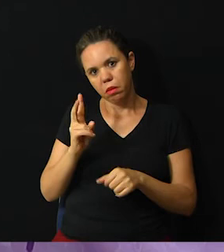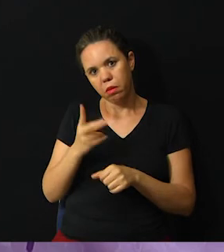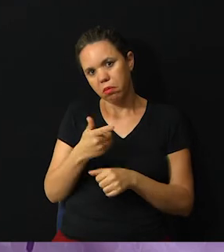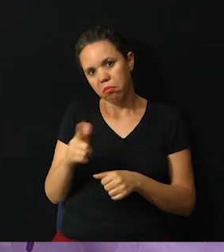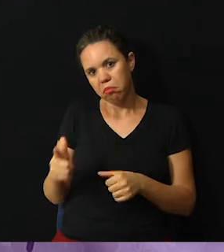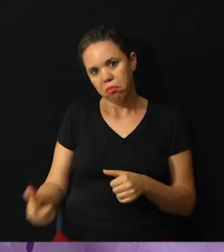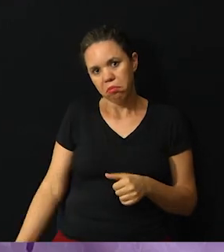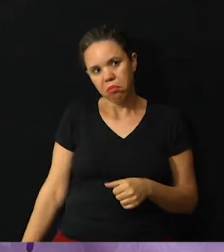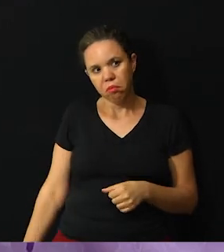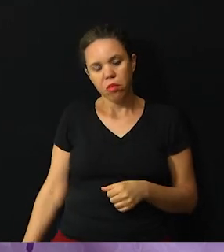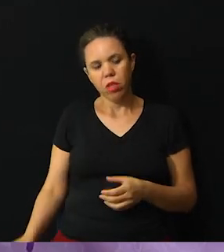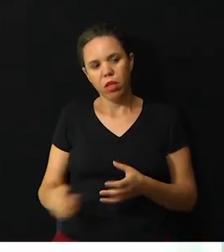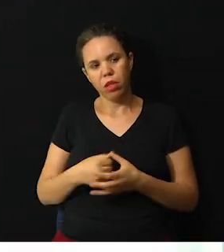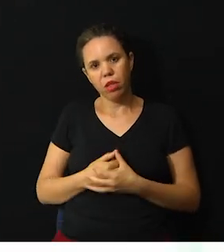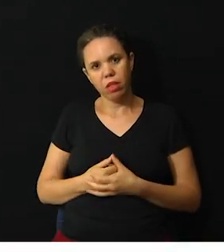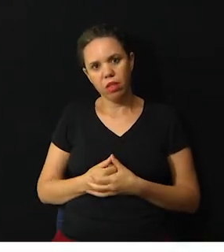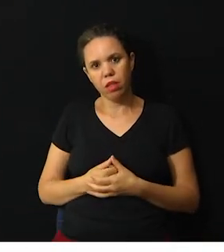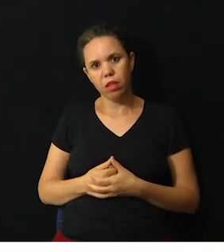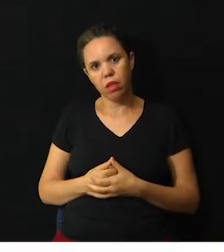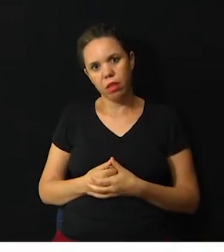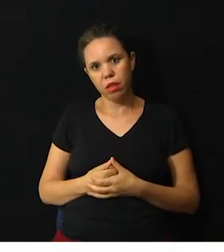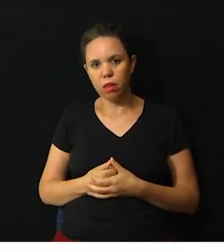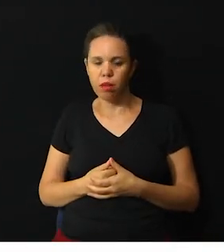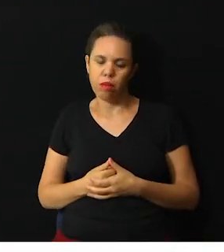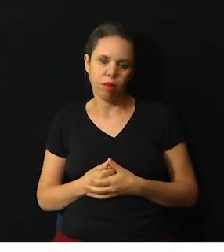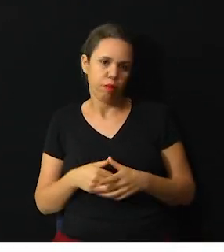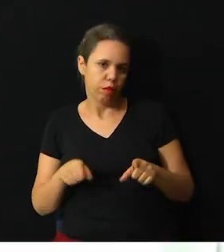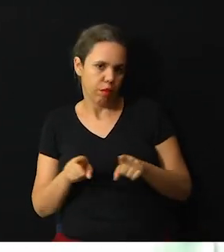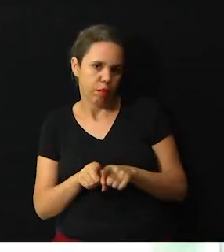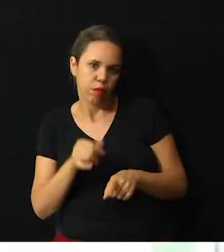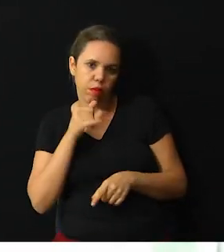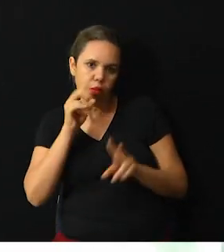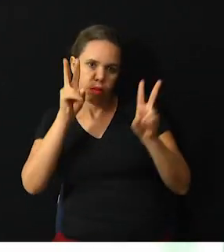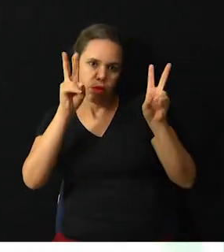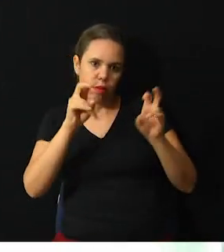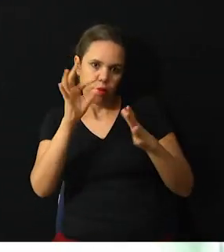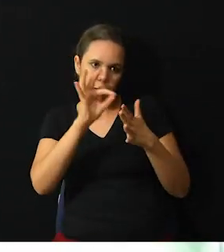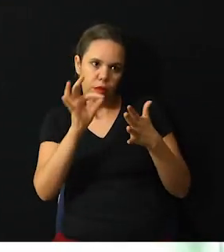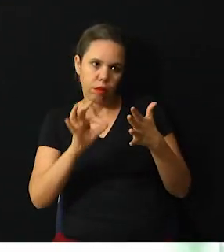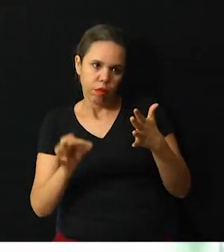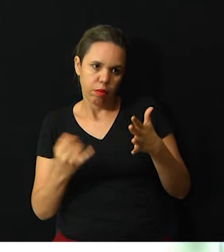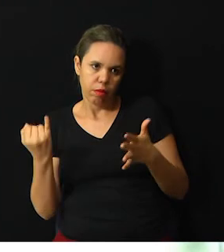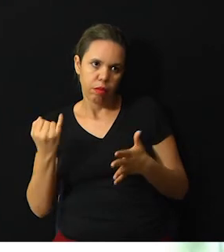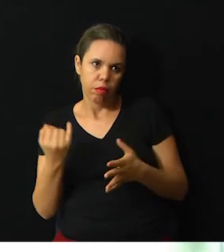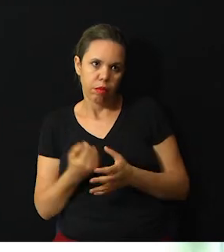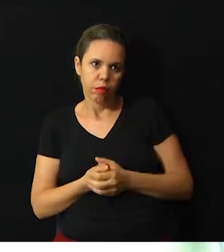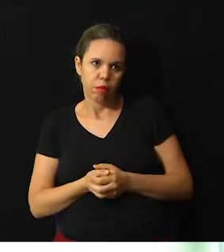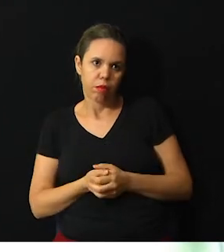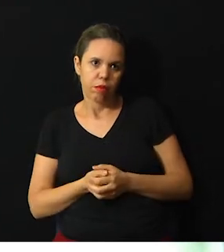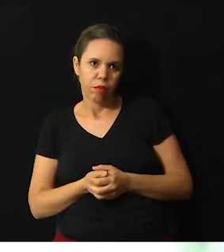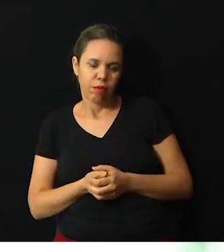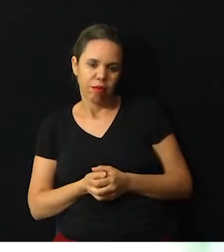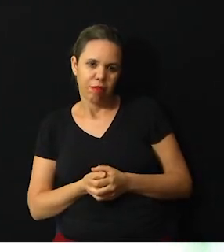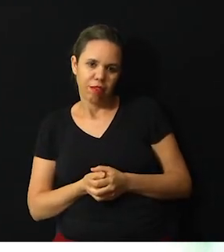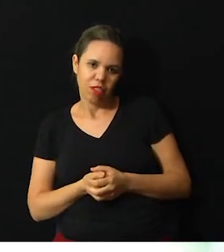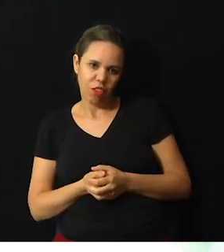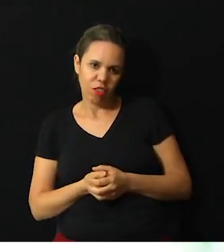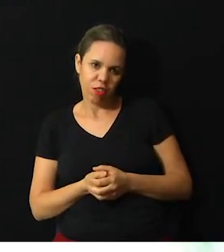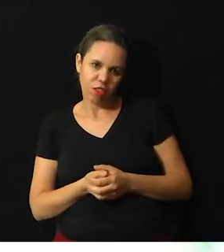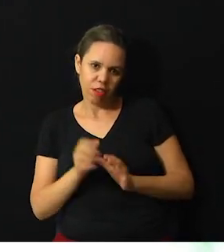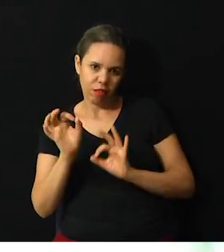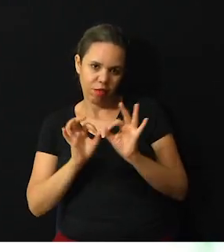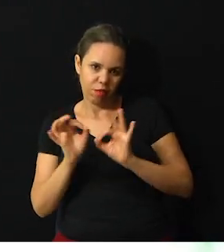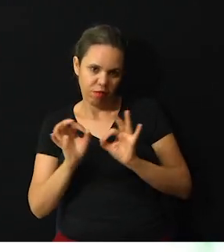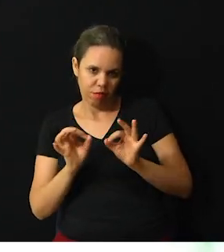não ter, mas para quem está com Alzheimer agora, né, essas questões também são muito importantes, de como